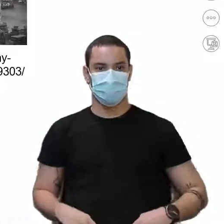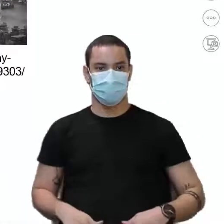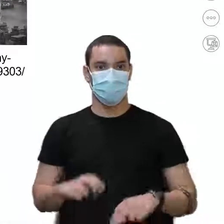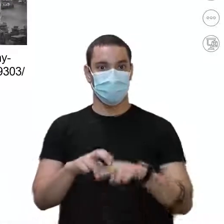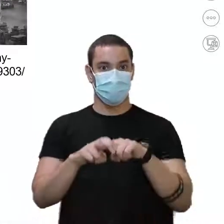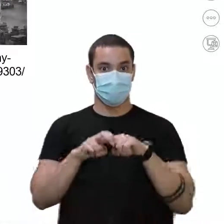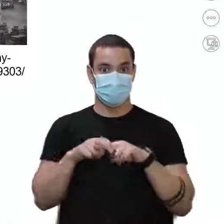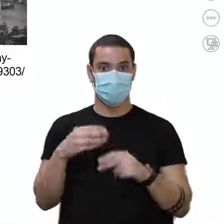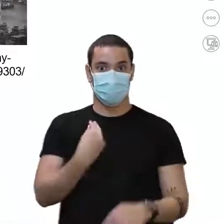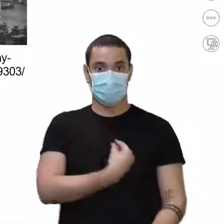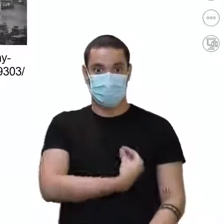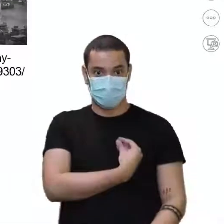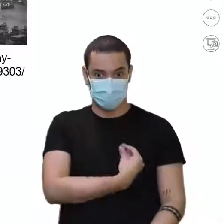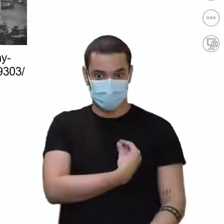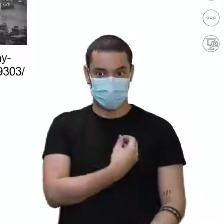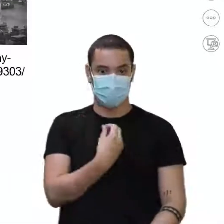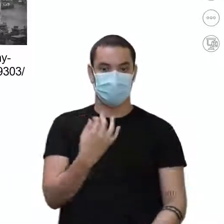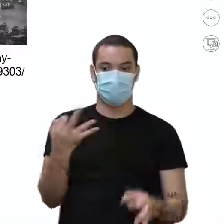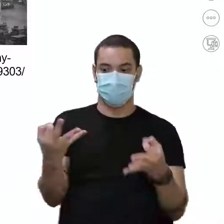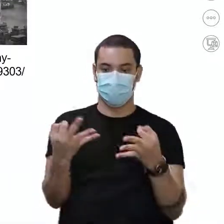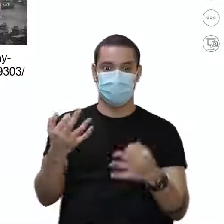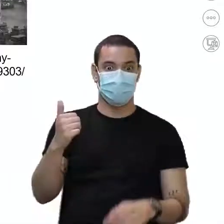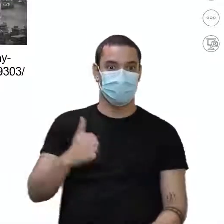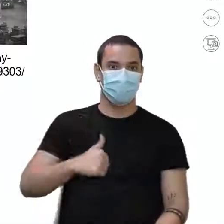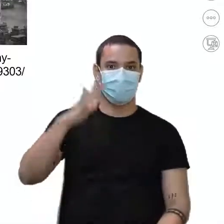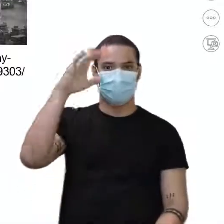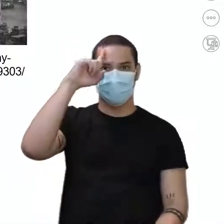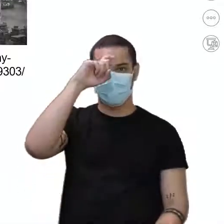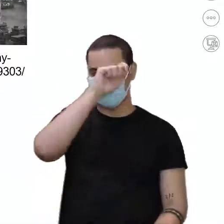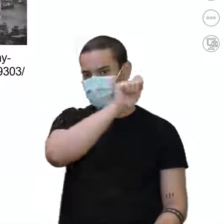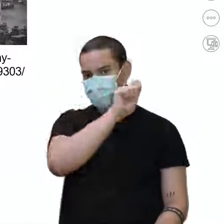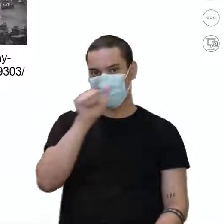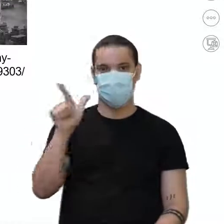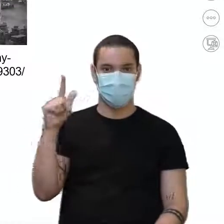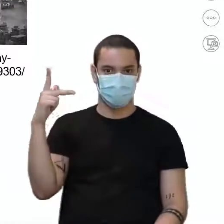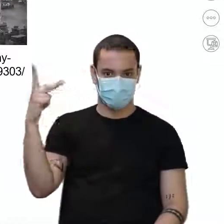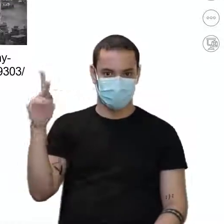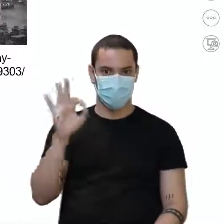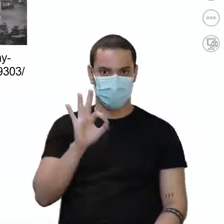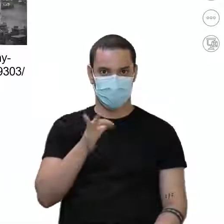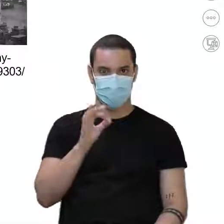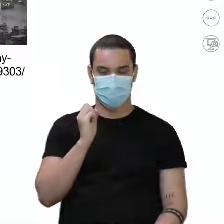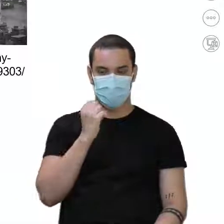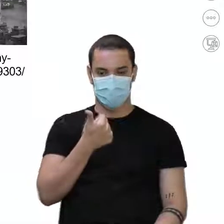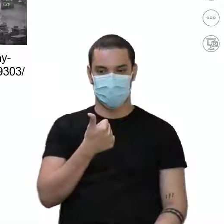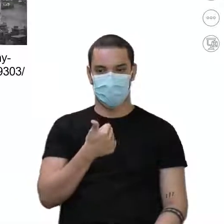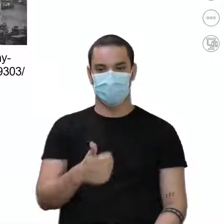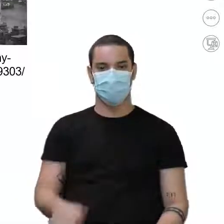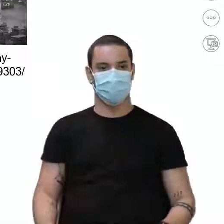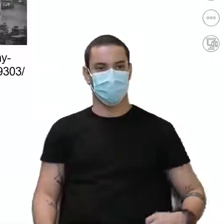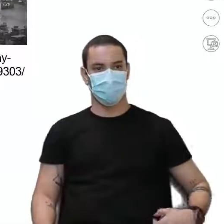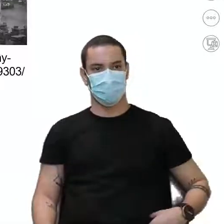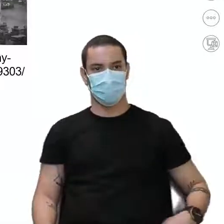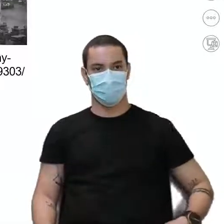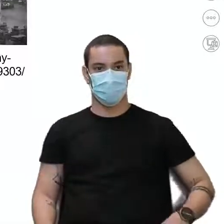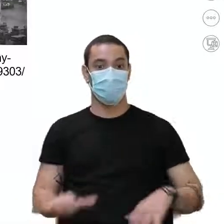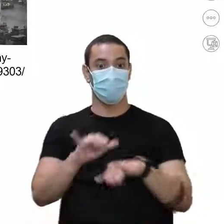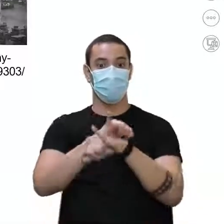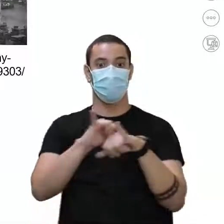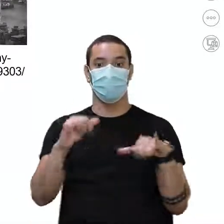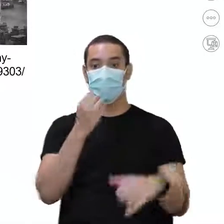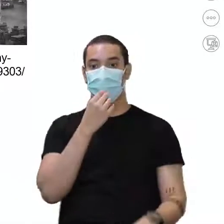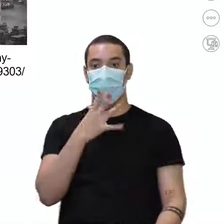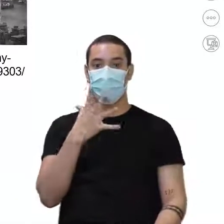presente perfeito, ele tem um pouco mais de dificuldade do que o contínuo. Tudo bem? A notícia boa é